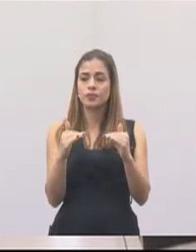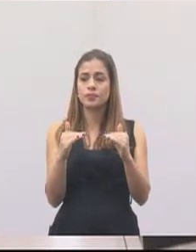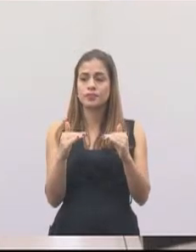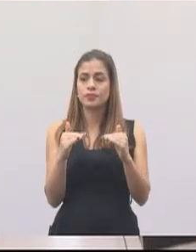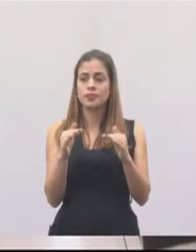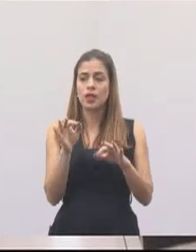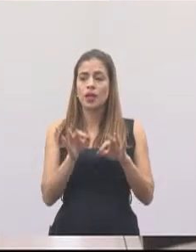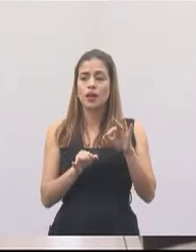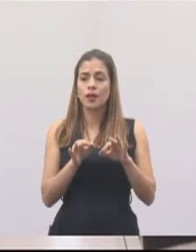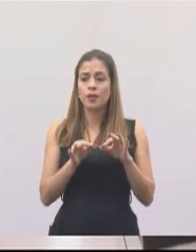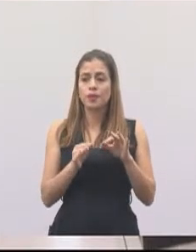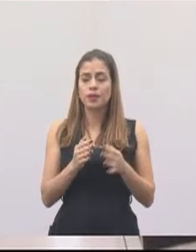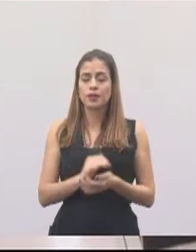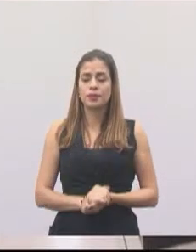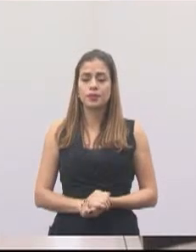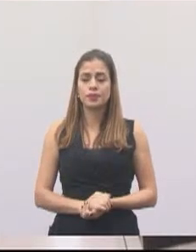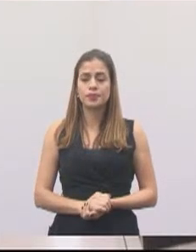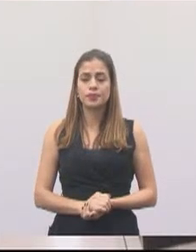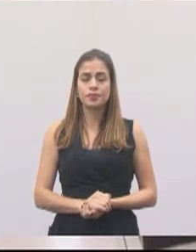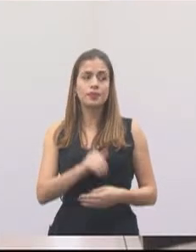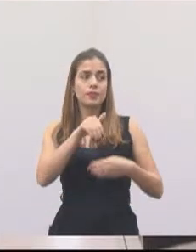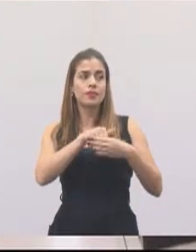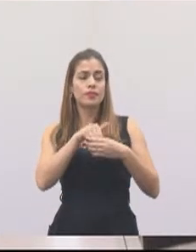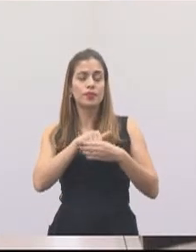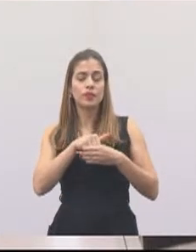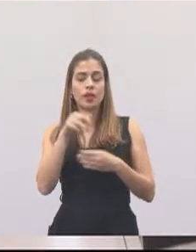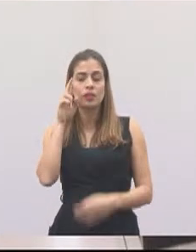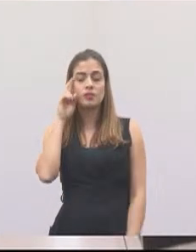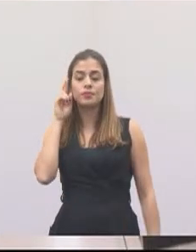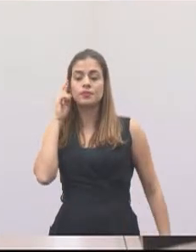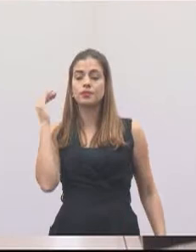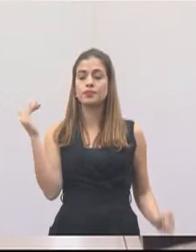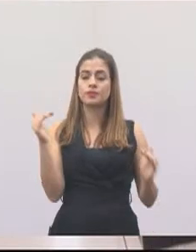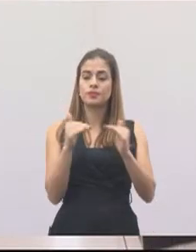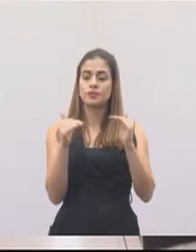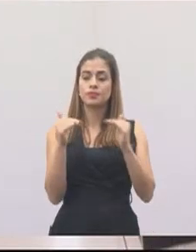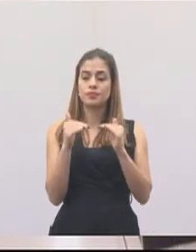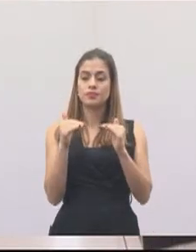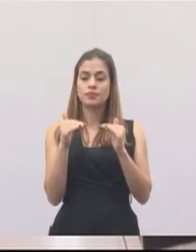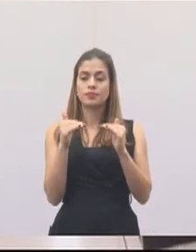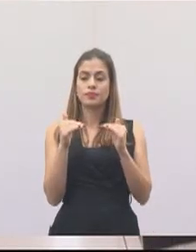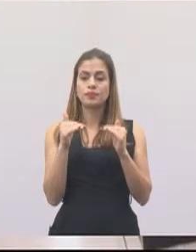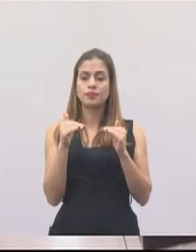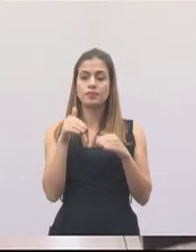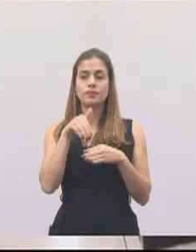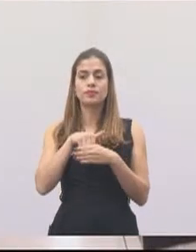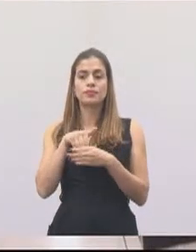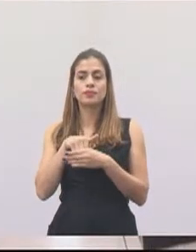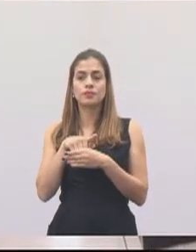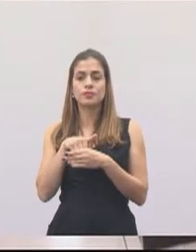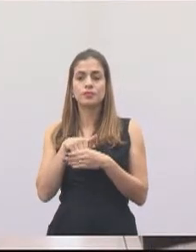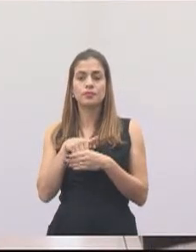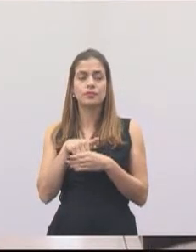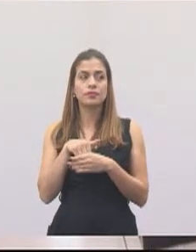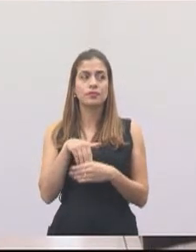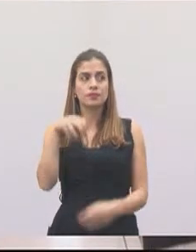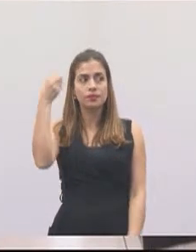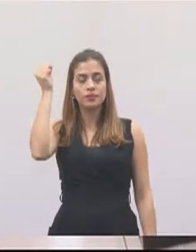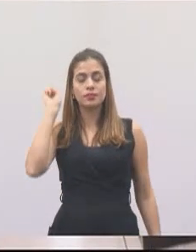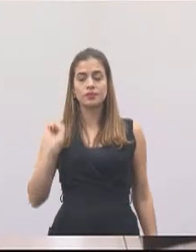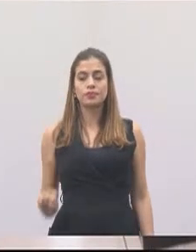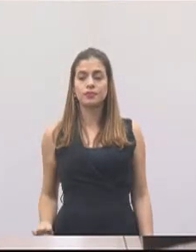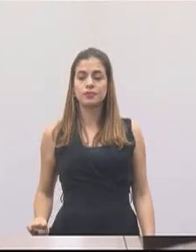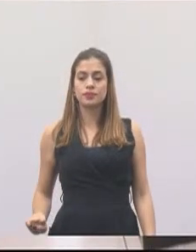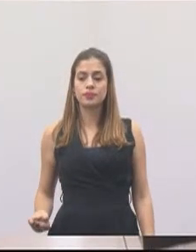Favorável ao plano de custeio. Como vota o vereador Roninha? Favorável. Como vota a vereadora Sônia